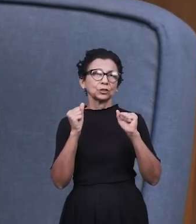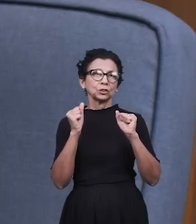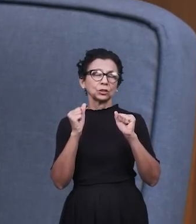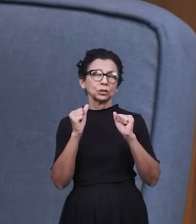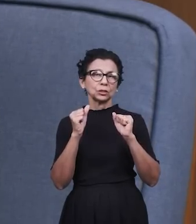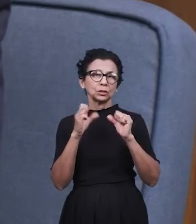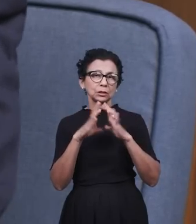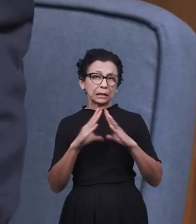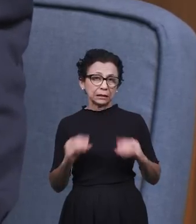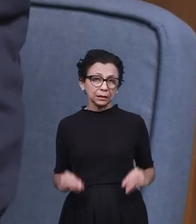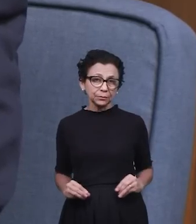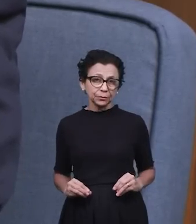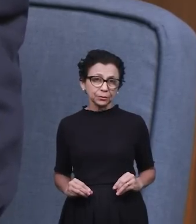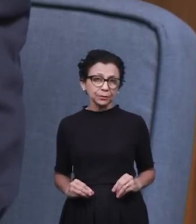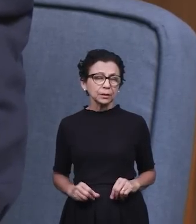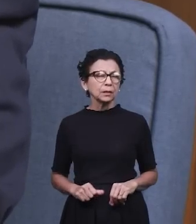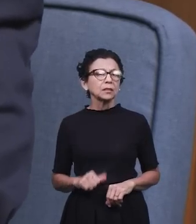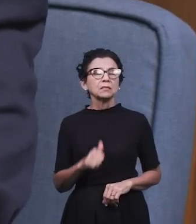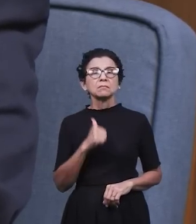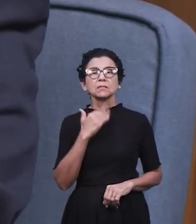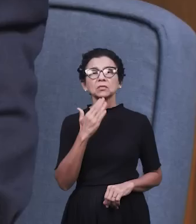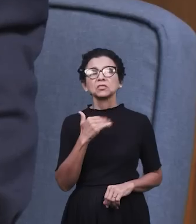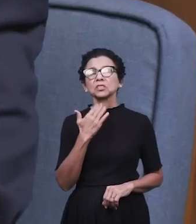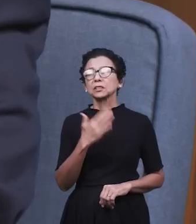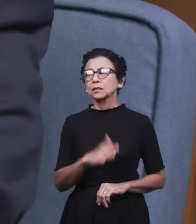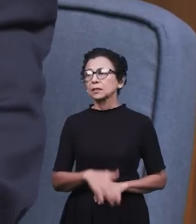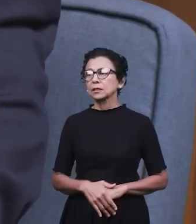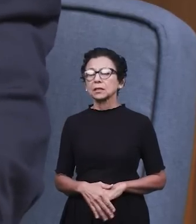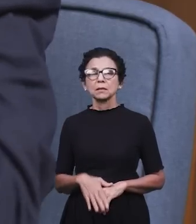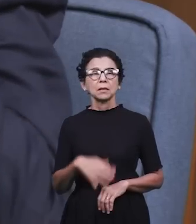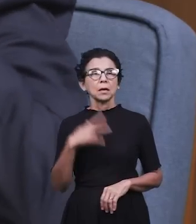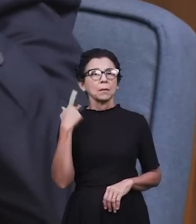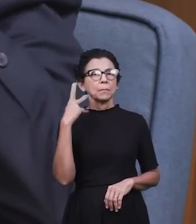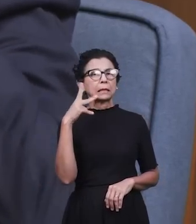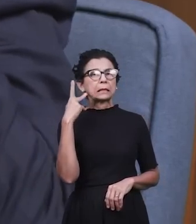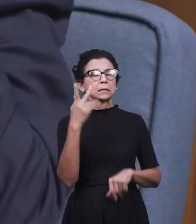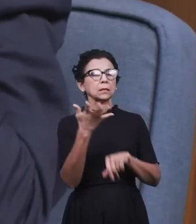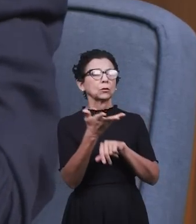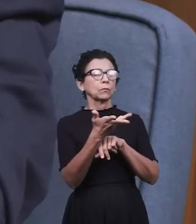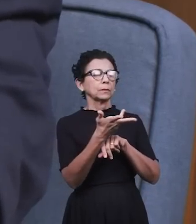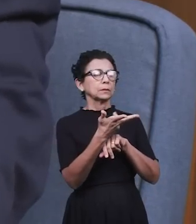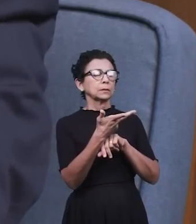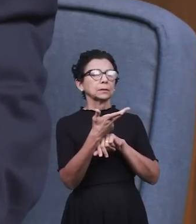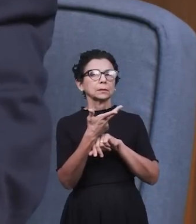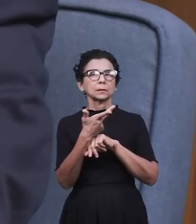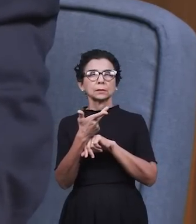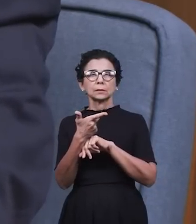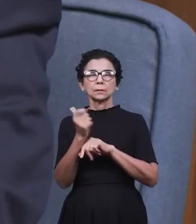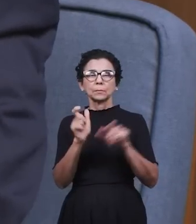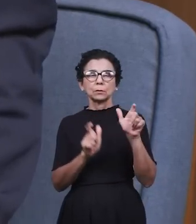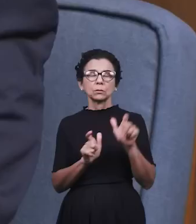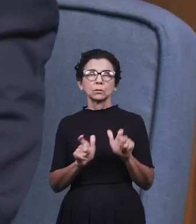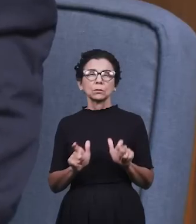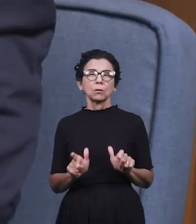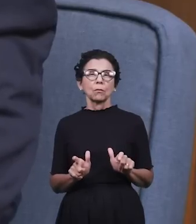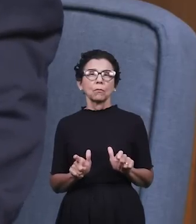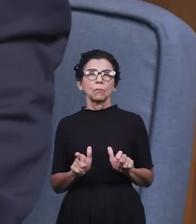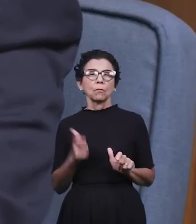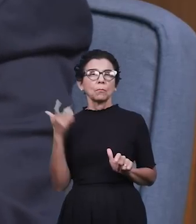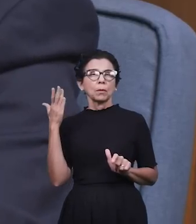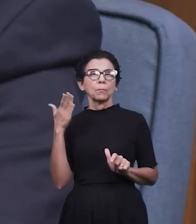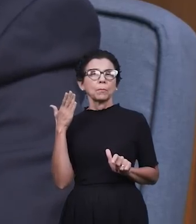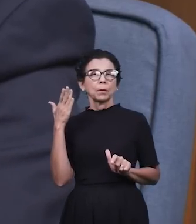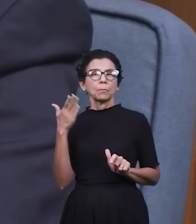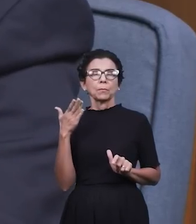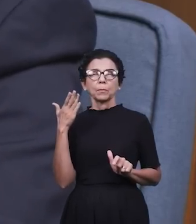um discurso, algo de efeito, só com o Senhor se revelando. E Ele se revela